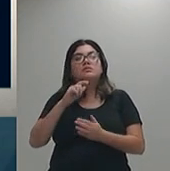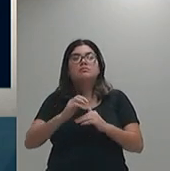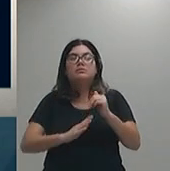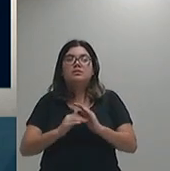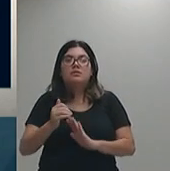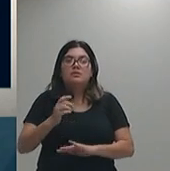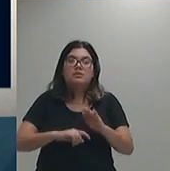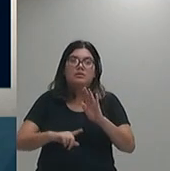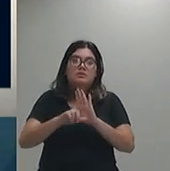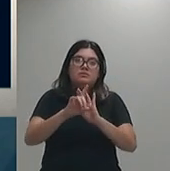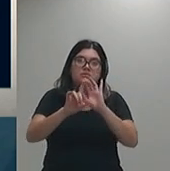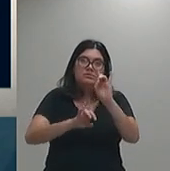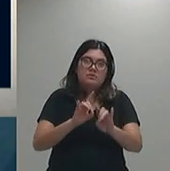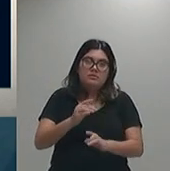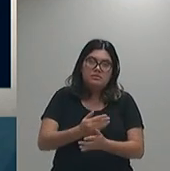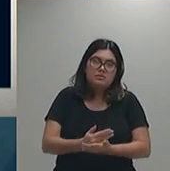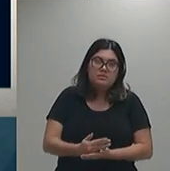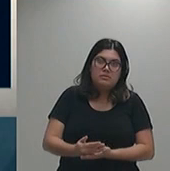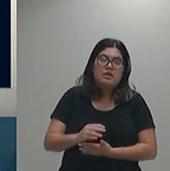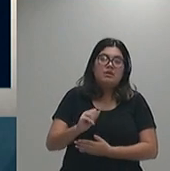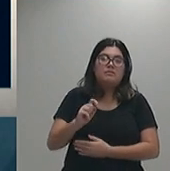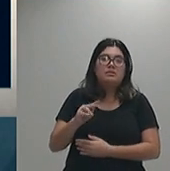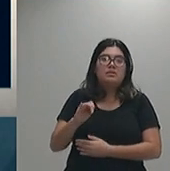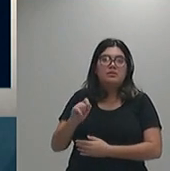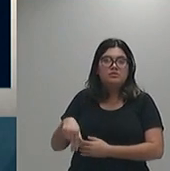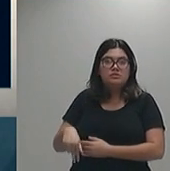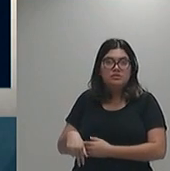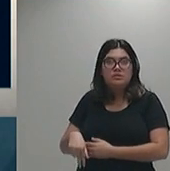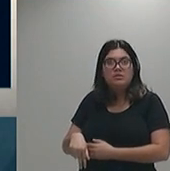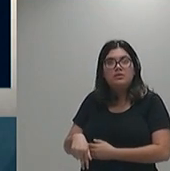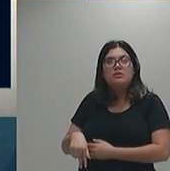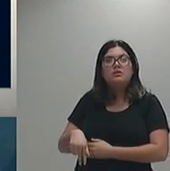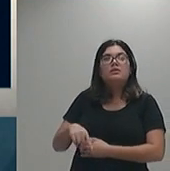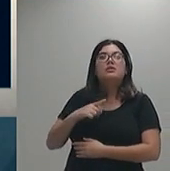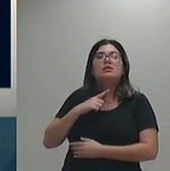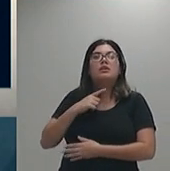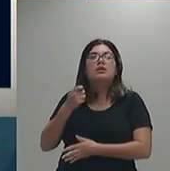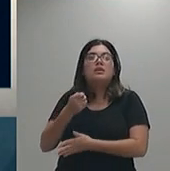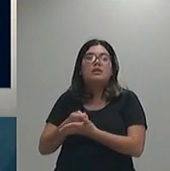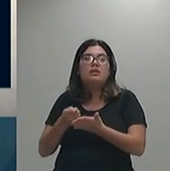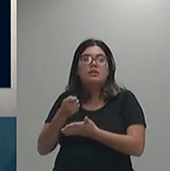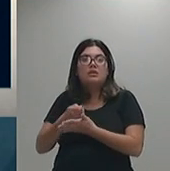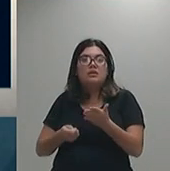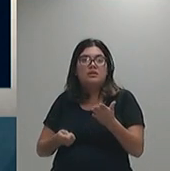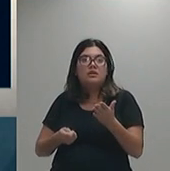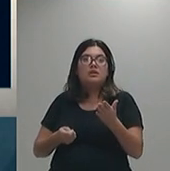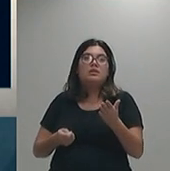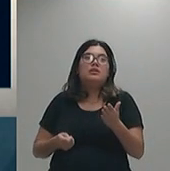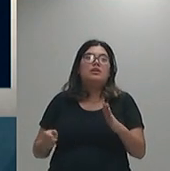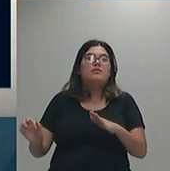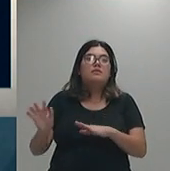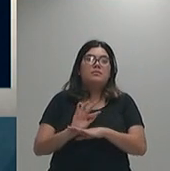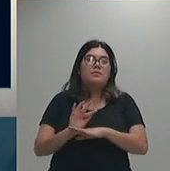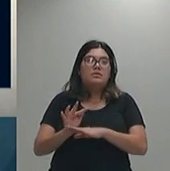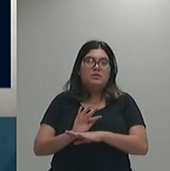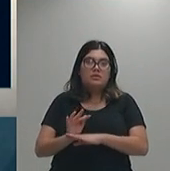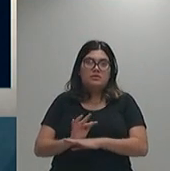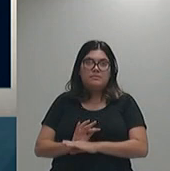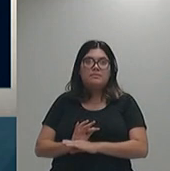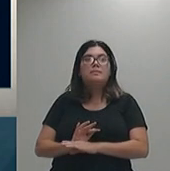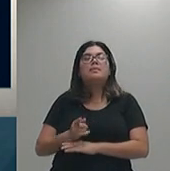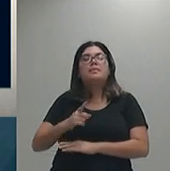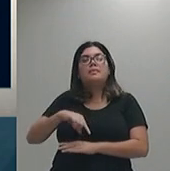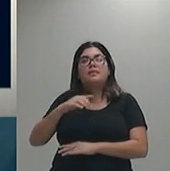apresentadas no âmbito da arbitragem na qual nos exigem formalidade o argumento pedido pelos interessados